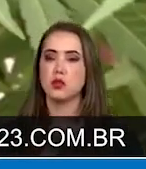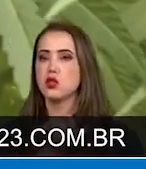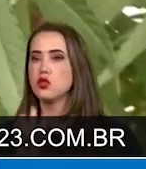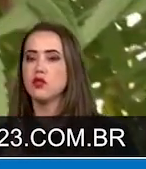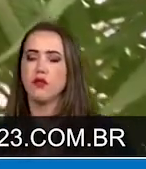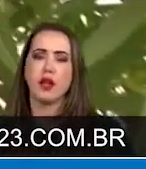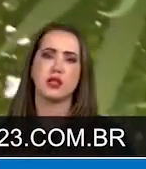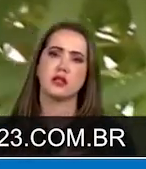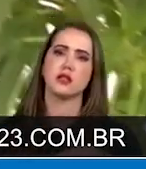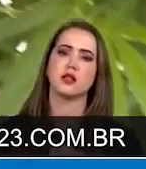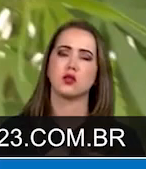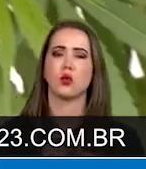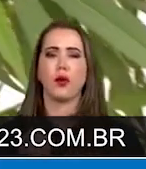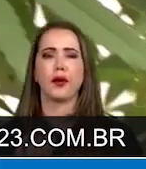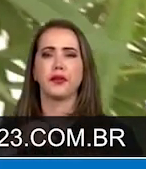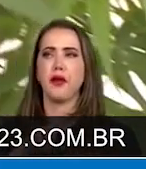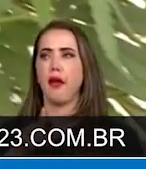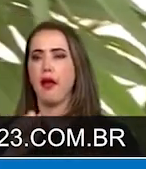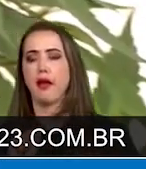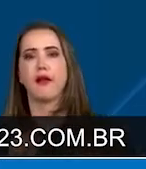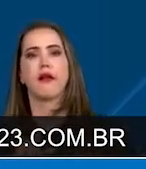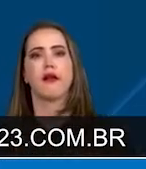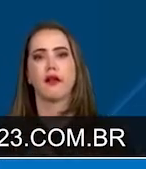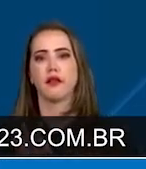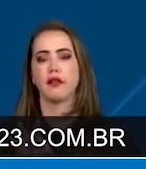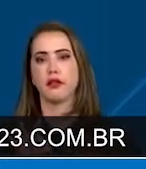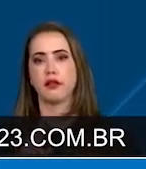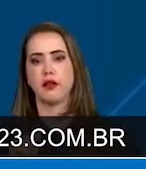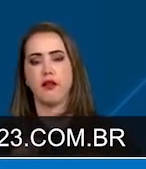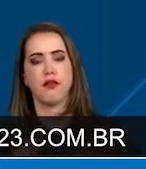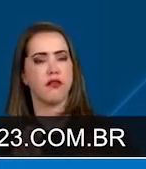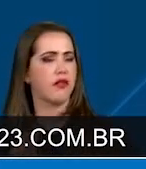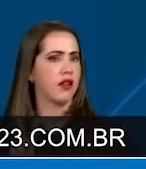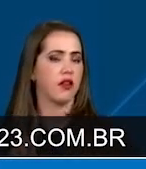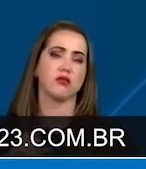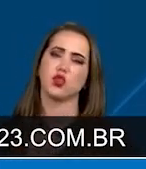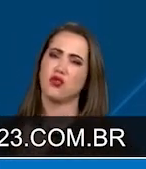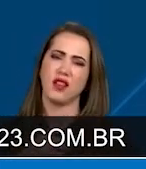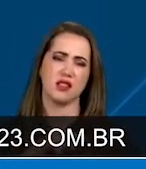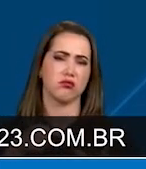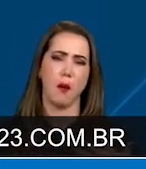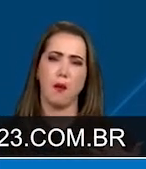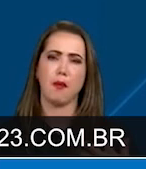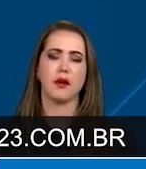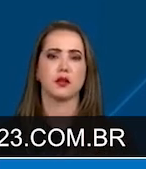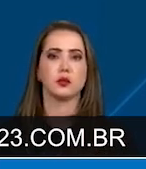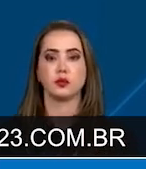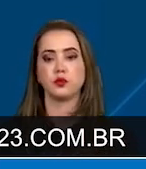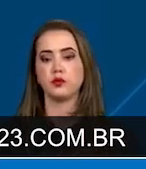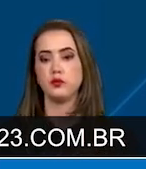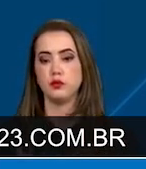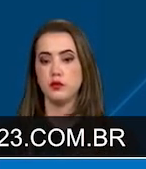epilepsias, esclerose múltipla, síndrome de Dravet. Essas substâncias elas se ligam em lugares que a gente chama